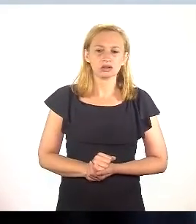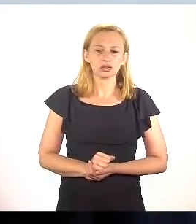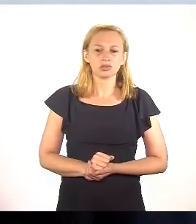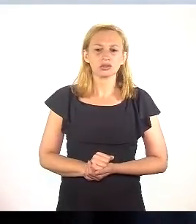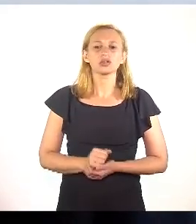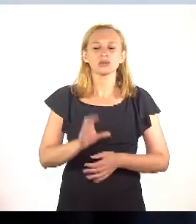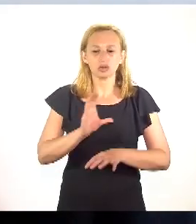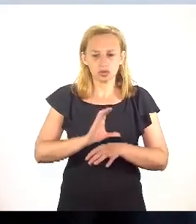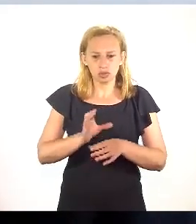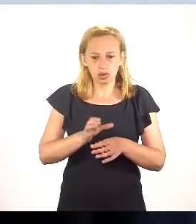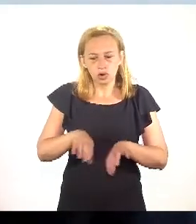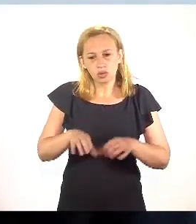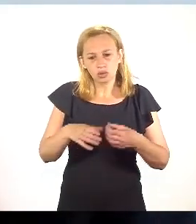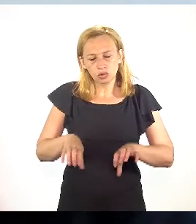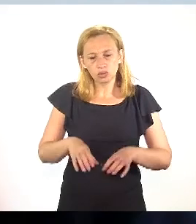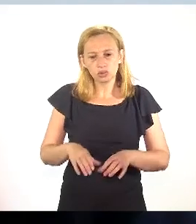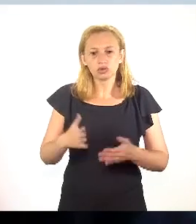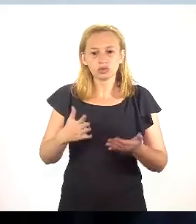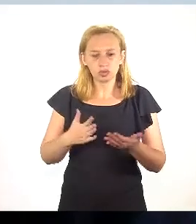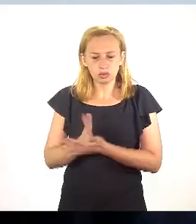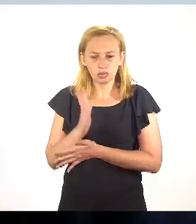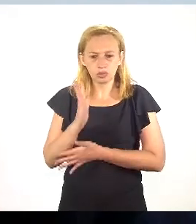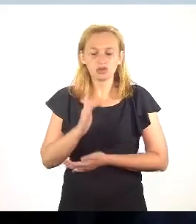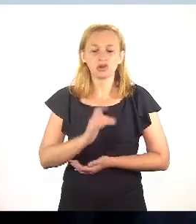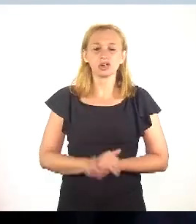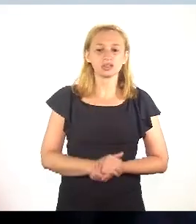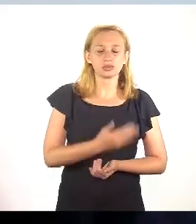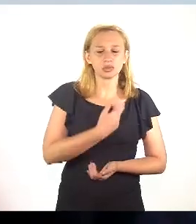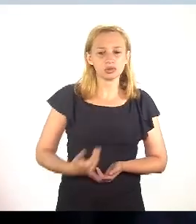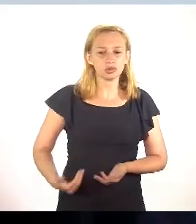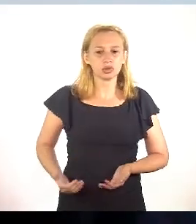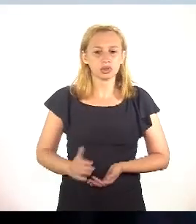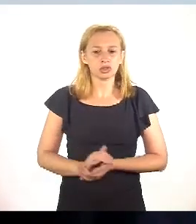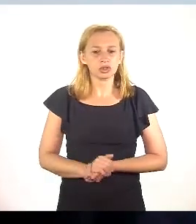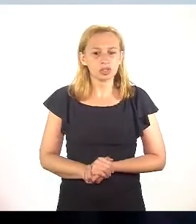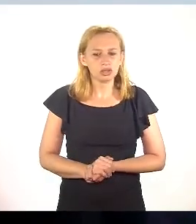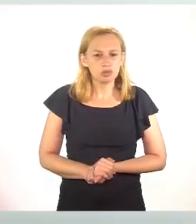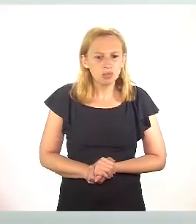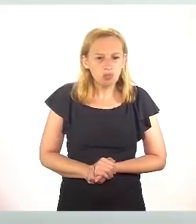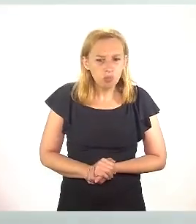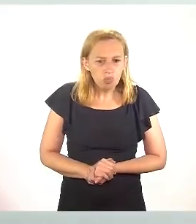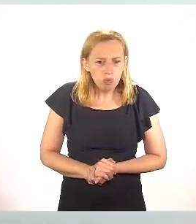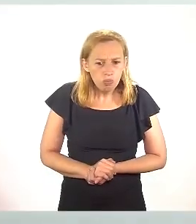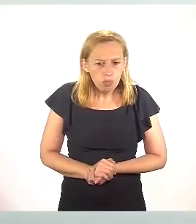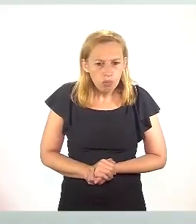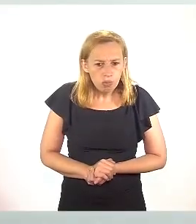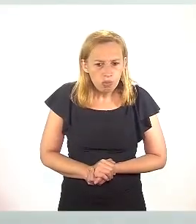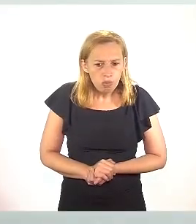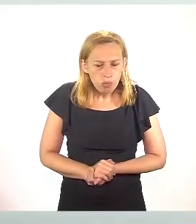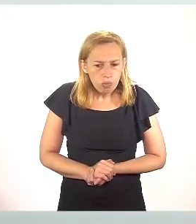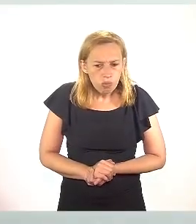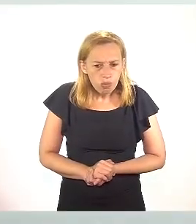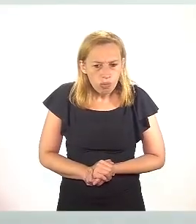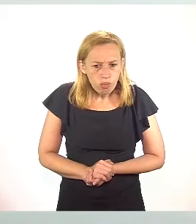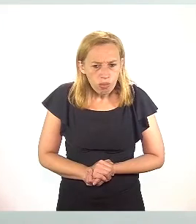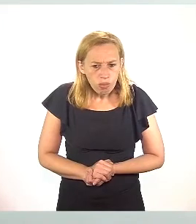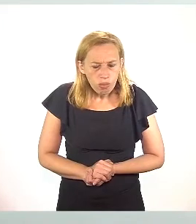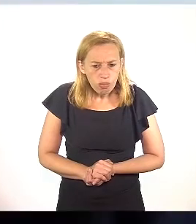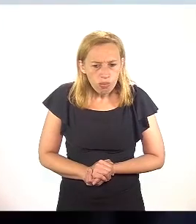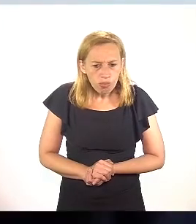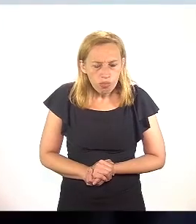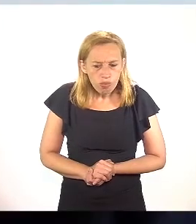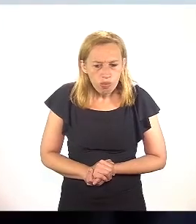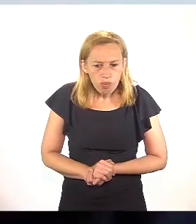concurso público e passei a ser concursado. Em Macaé, eu trabalhei... Você passou a ser concursado? No primeiro